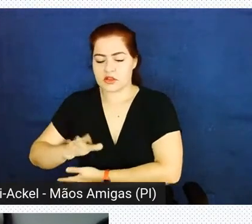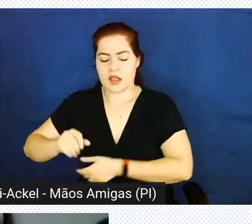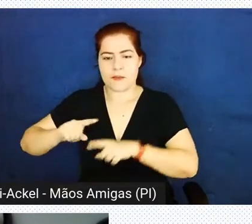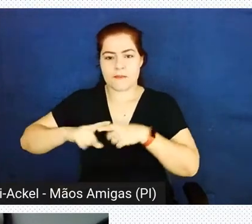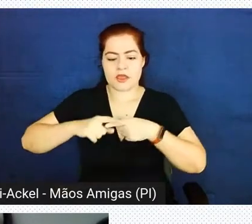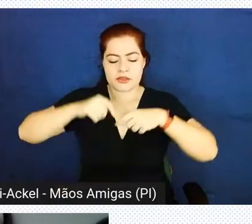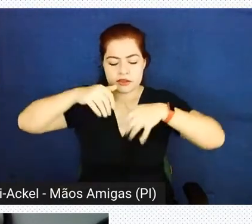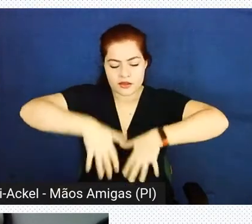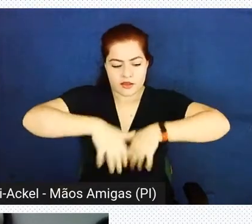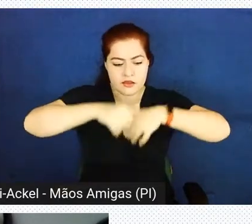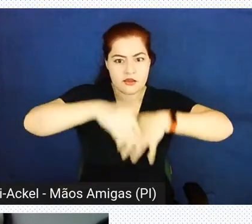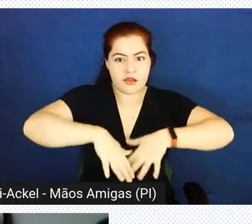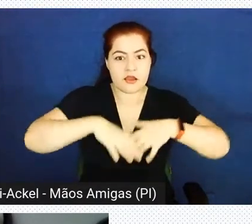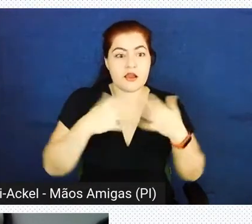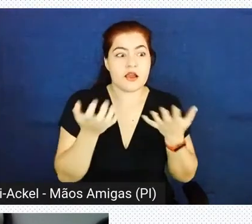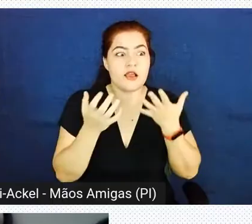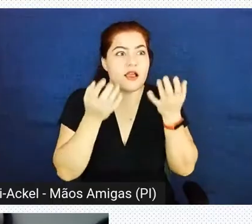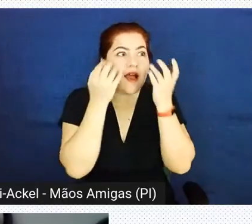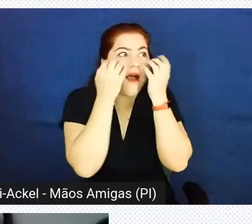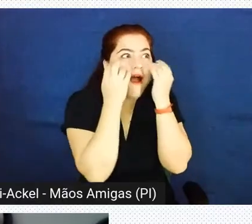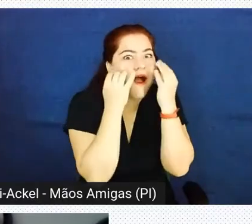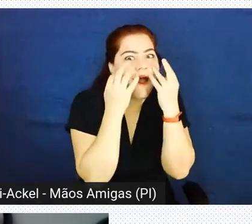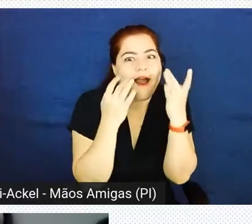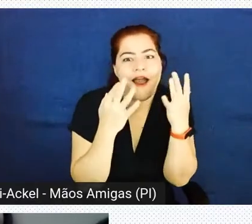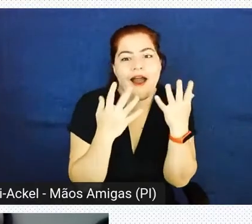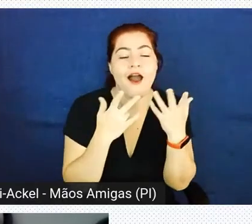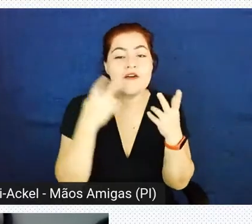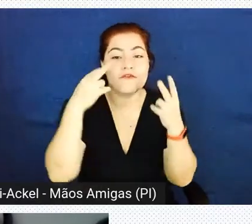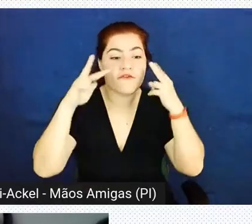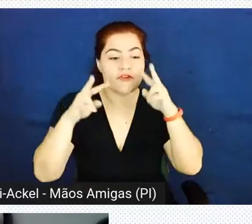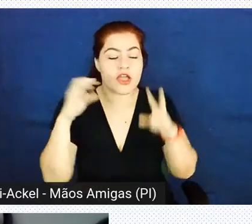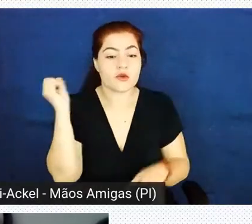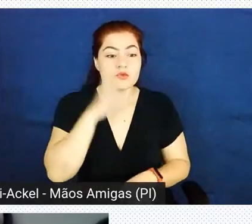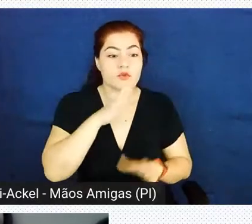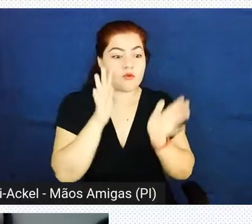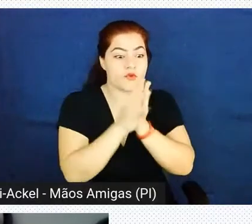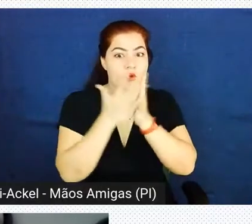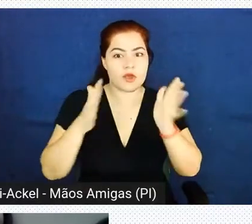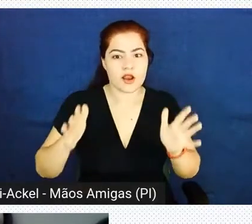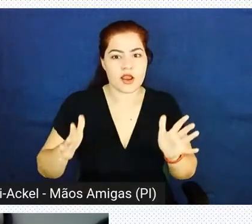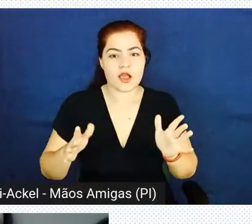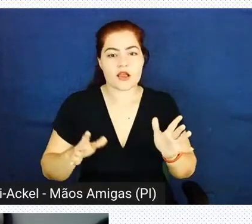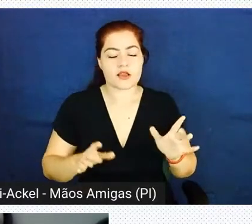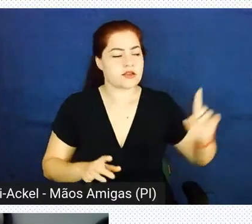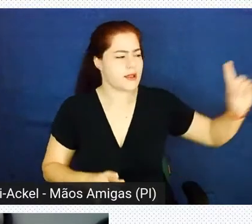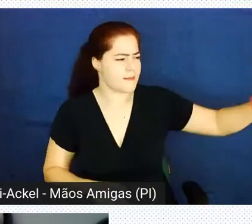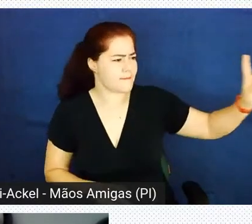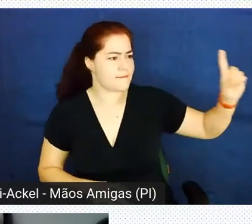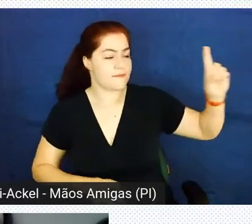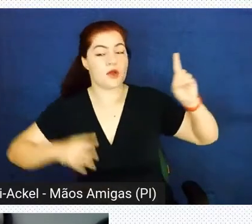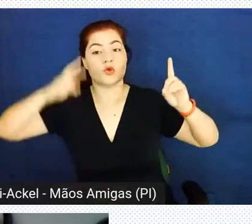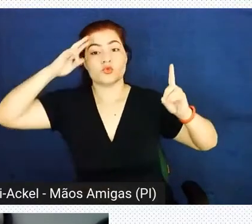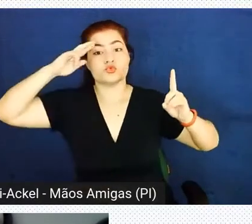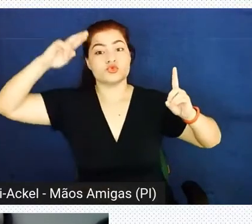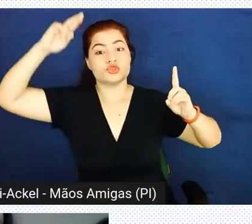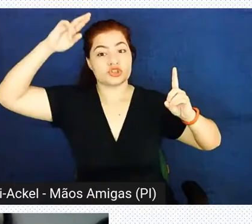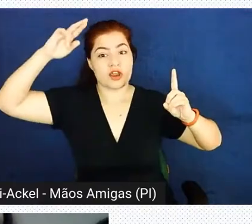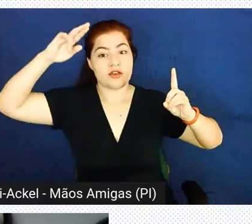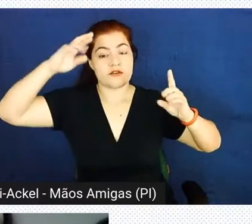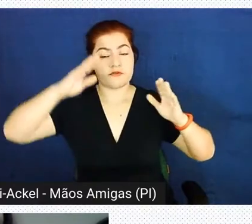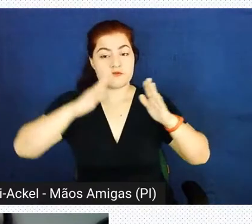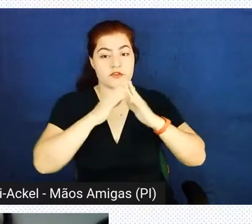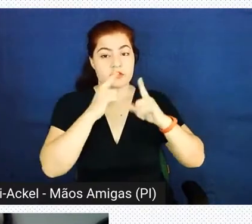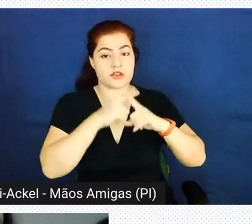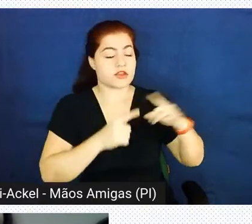e incessantes milagres. E eis que chega o chefe da sinagoga, Jairo,